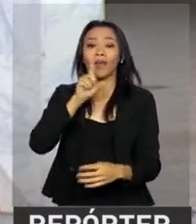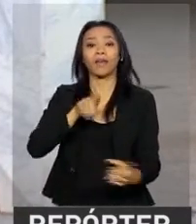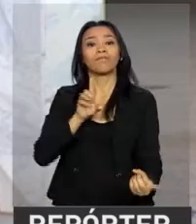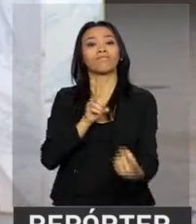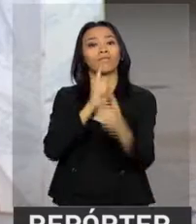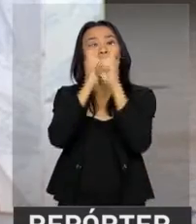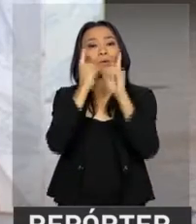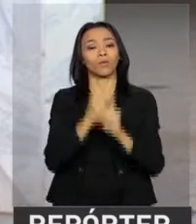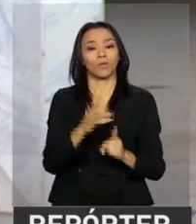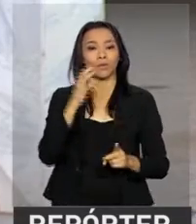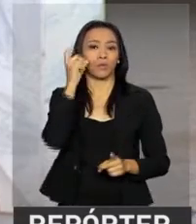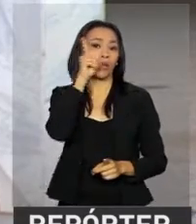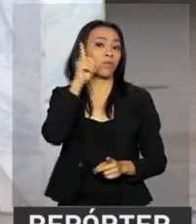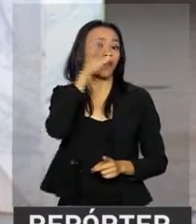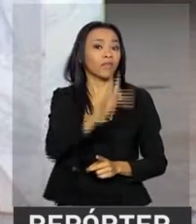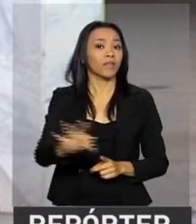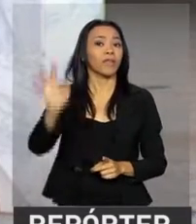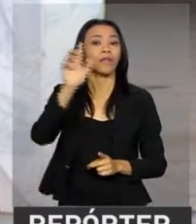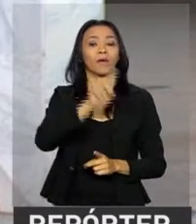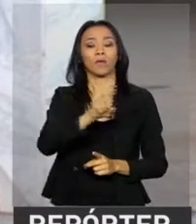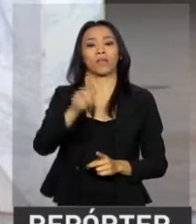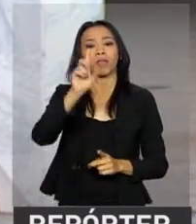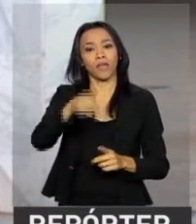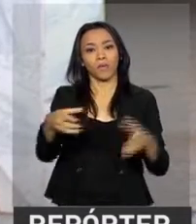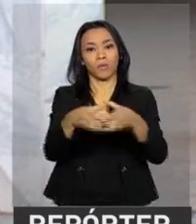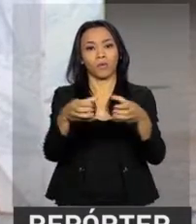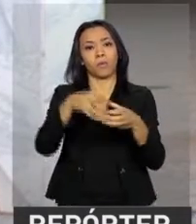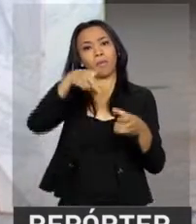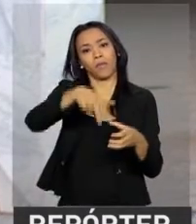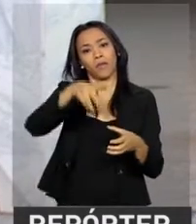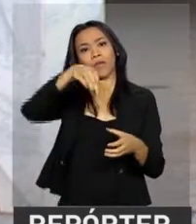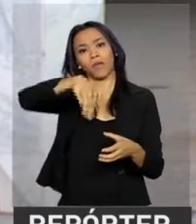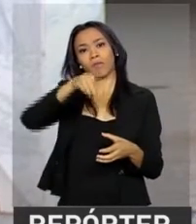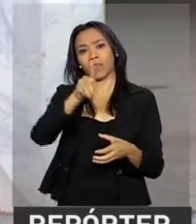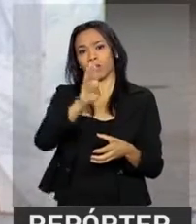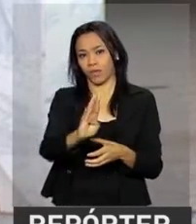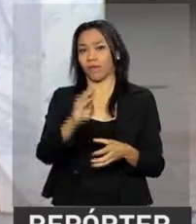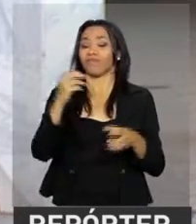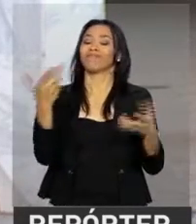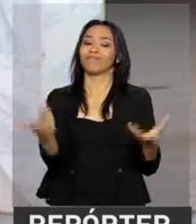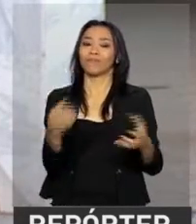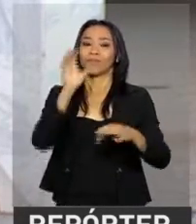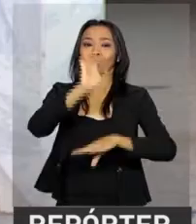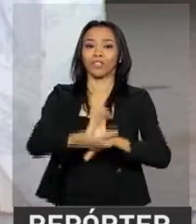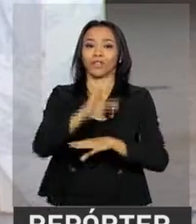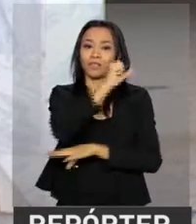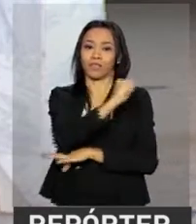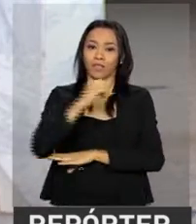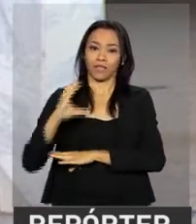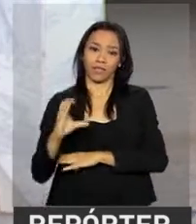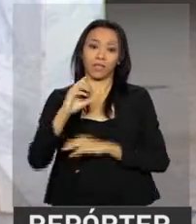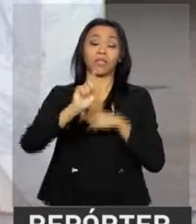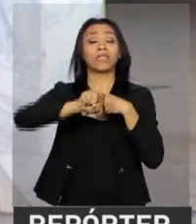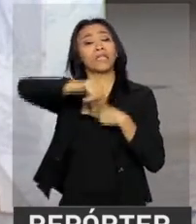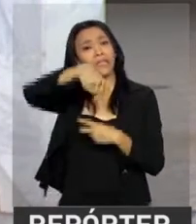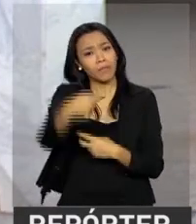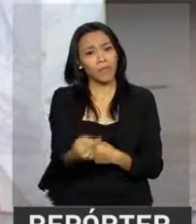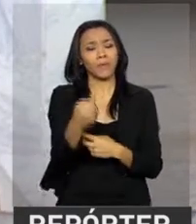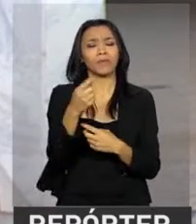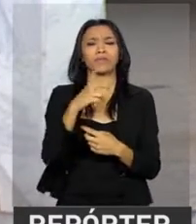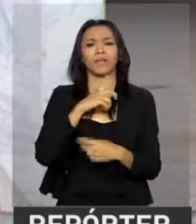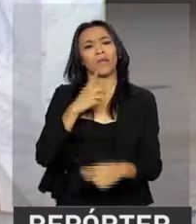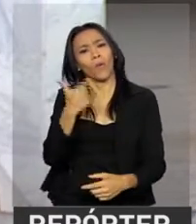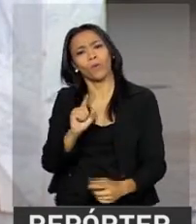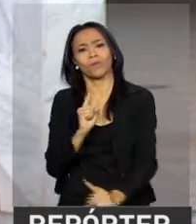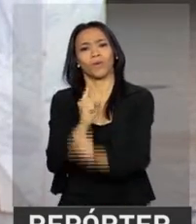federal mauro mariani do pmdb de santa catarina às cinco horas da tarde danielle o presidente em exercício se reúne com a